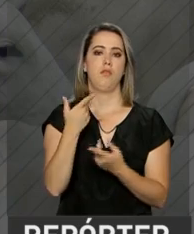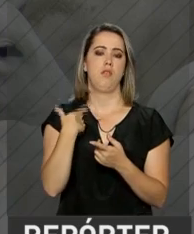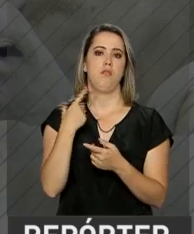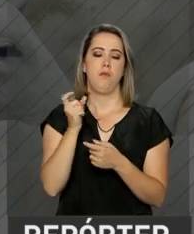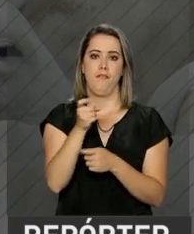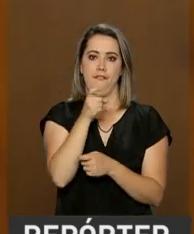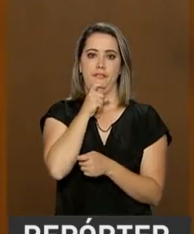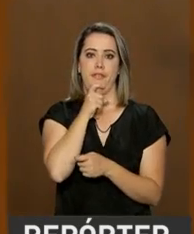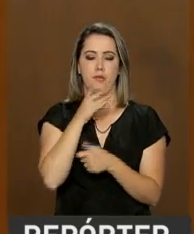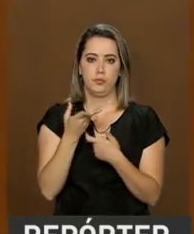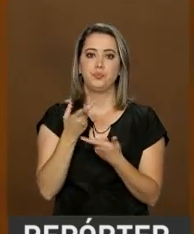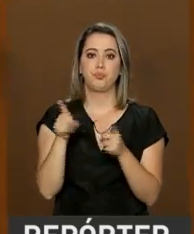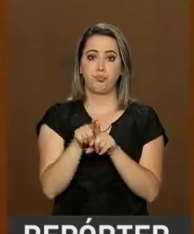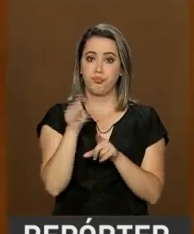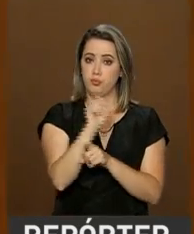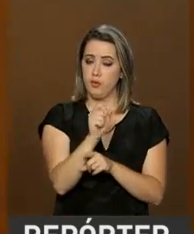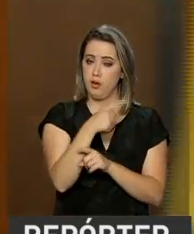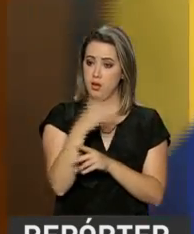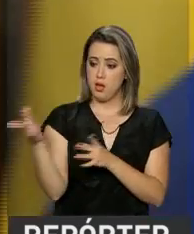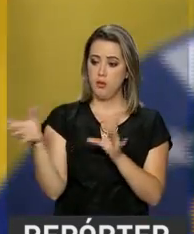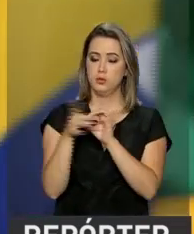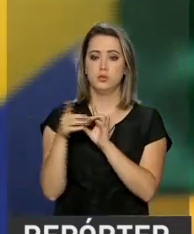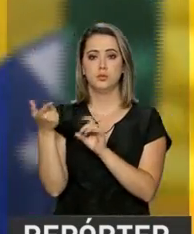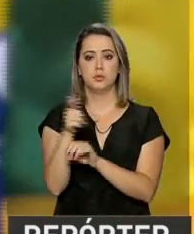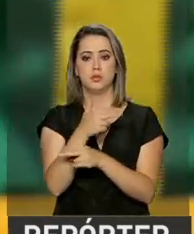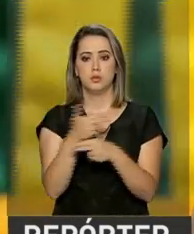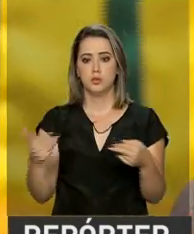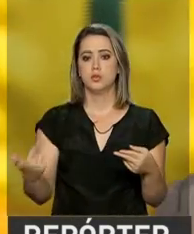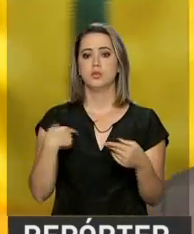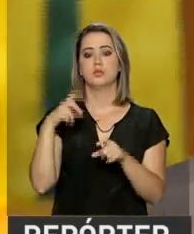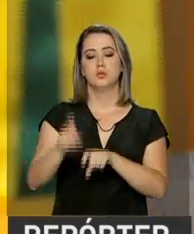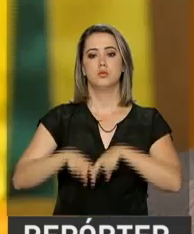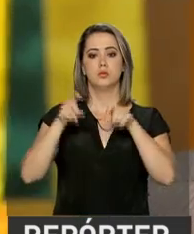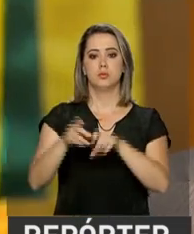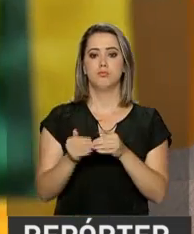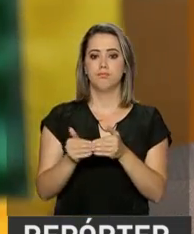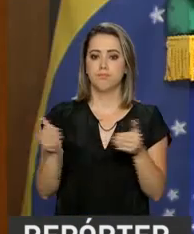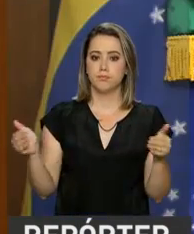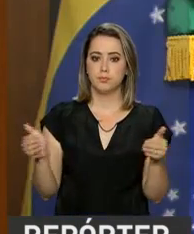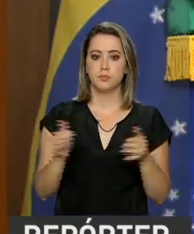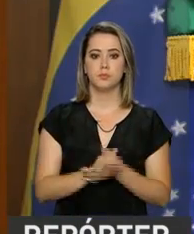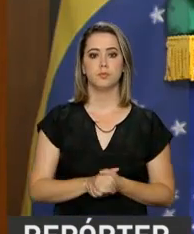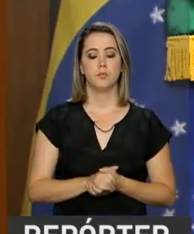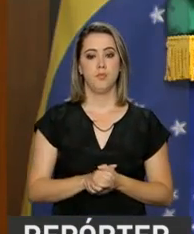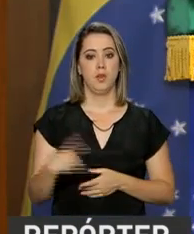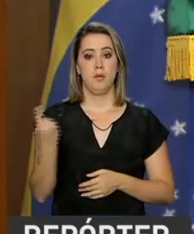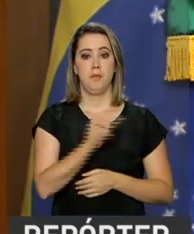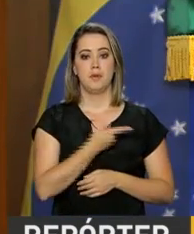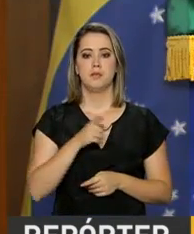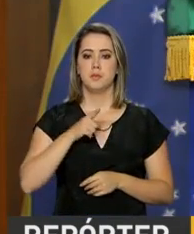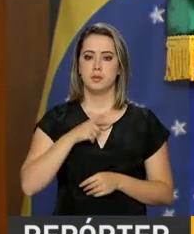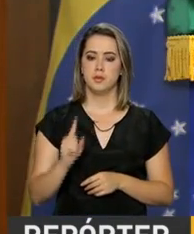congeladas e a parceria que também se estende a outros produtos agropecuários está sendo ampliada mas nós demos também um